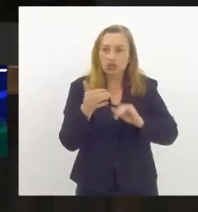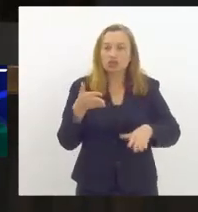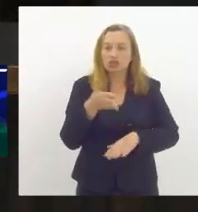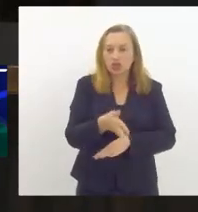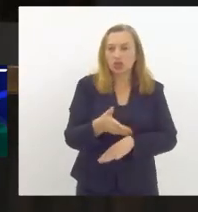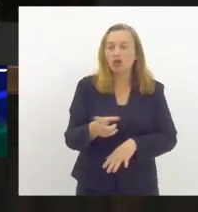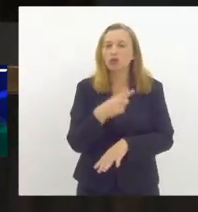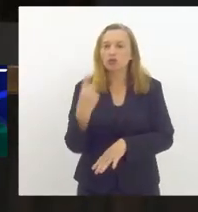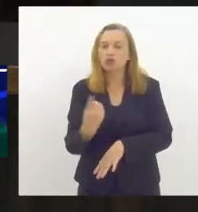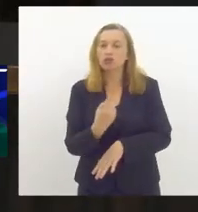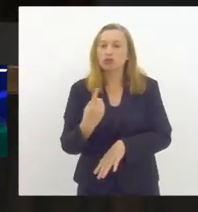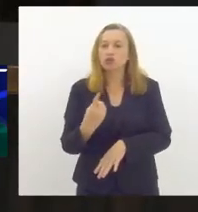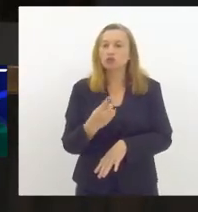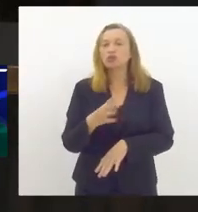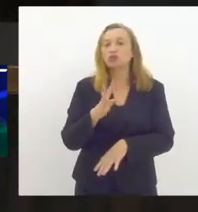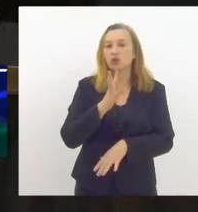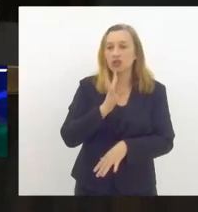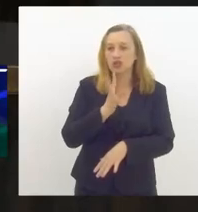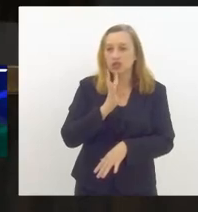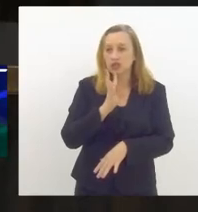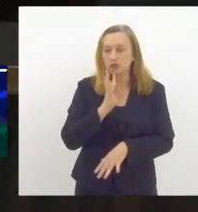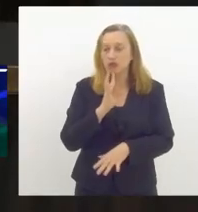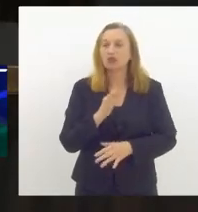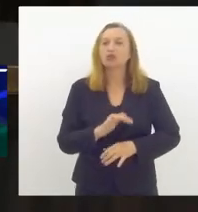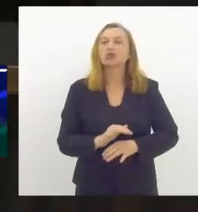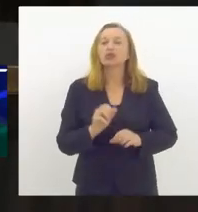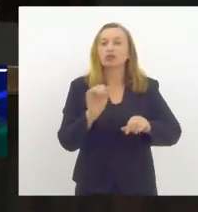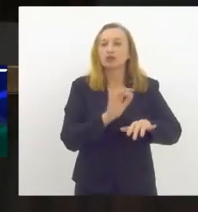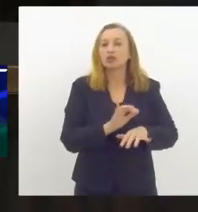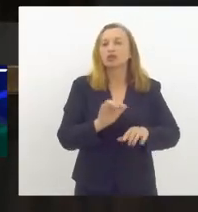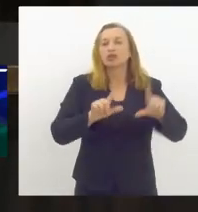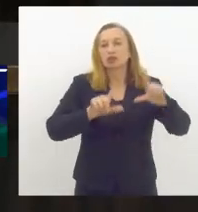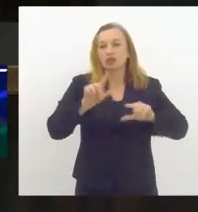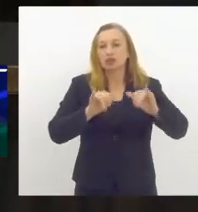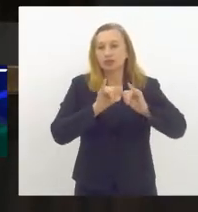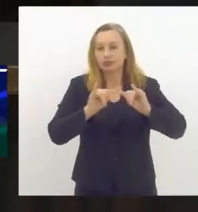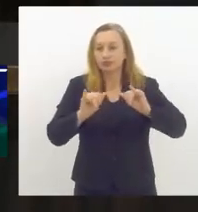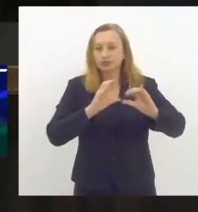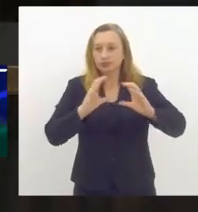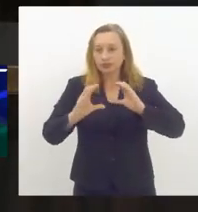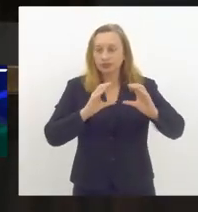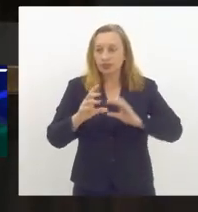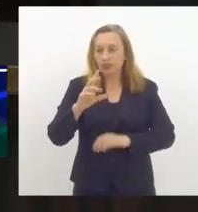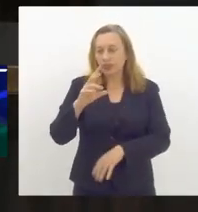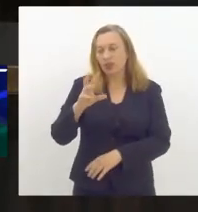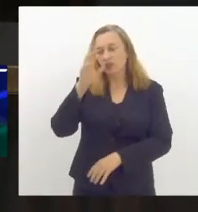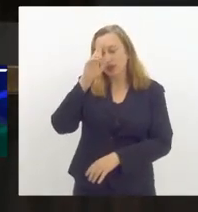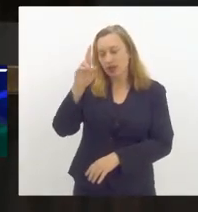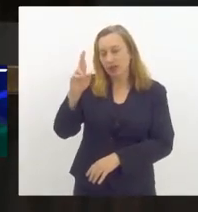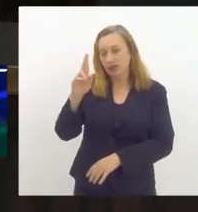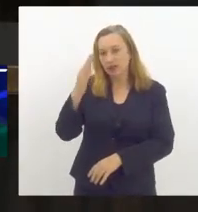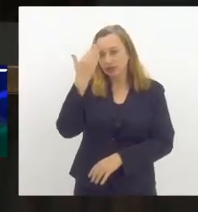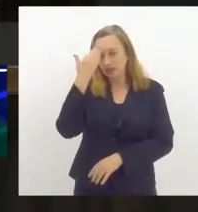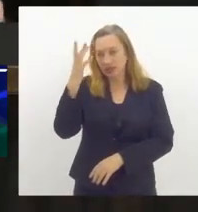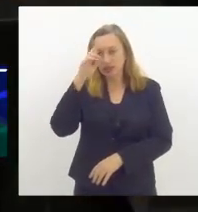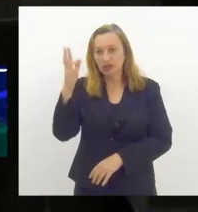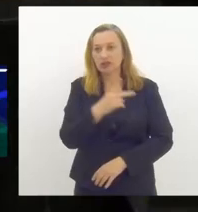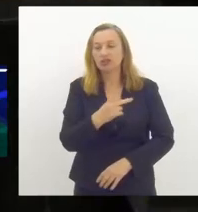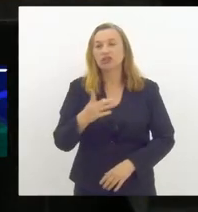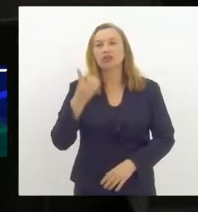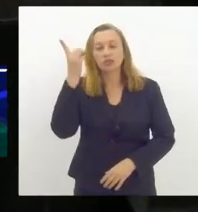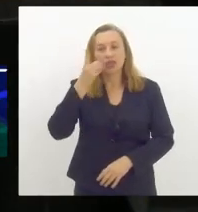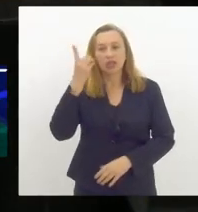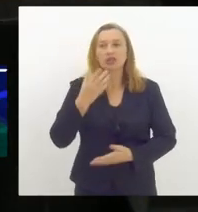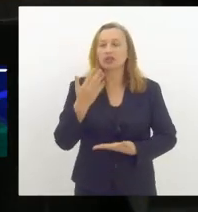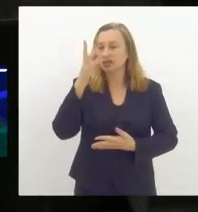ao conhecimento de todos nós através das redes de comunicação muito obrigada a deputado pelo a parte do